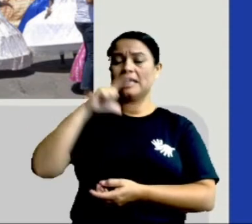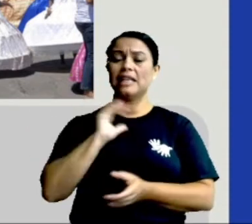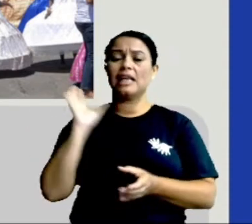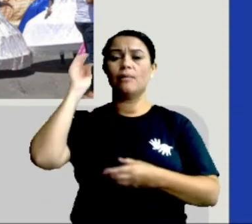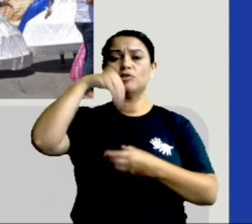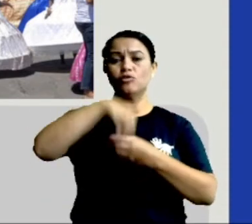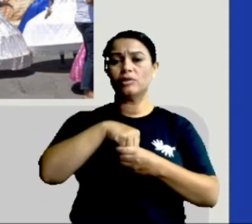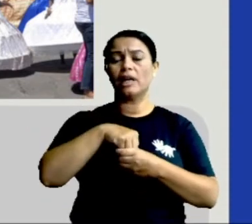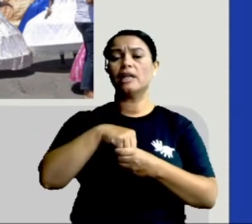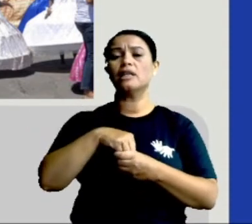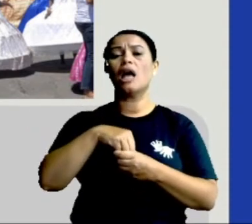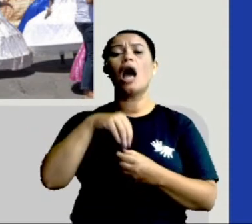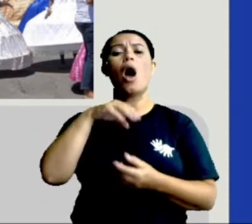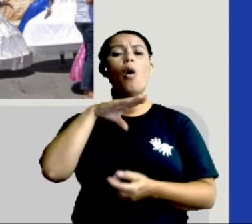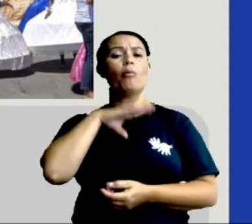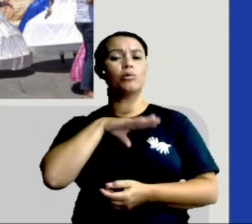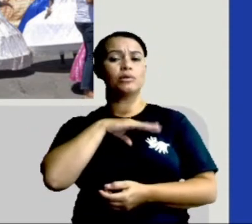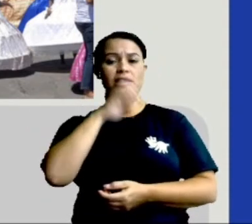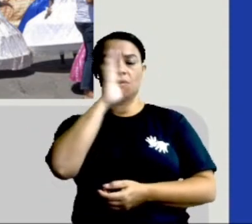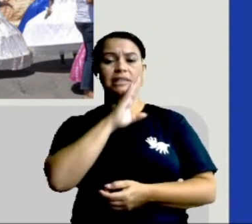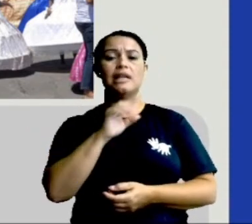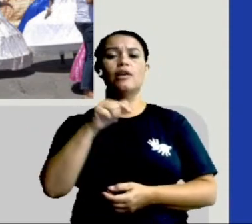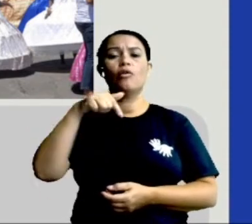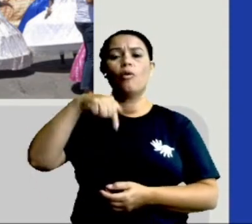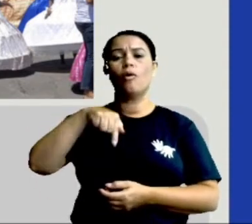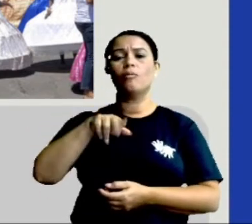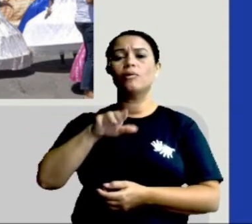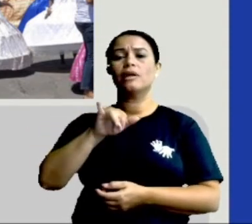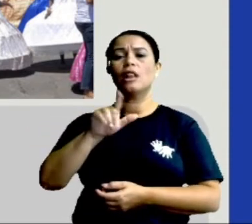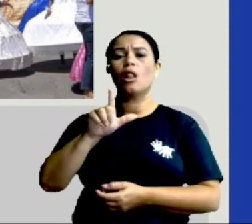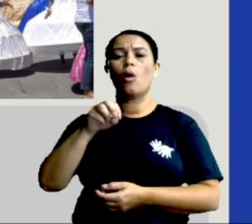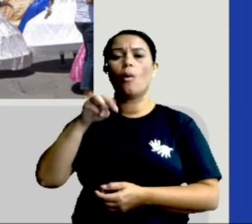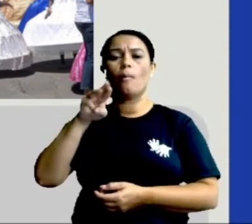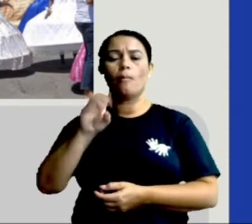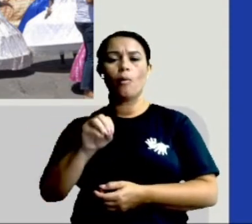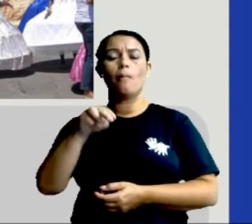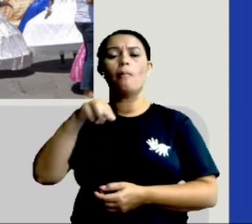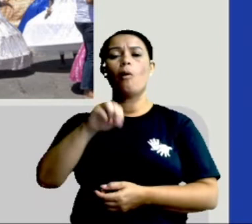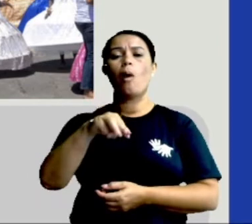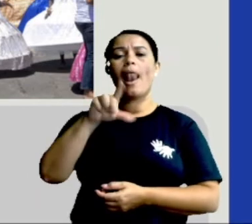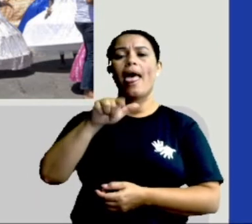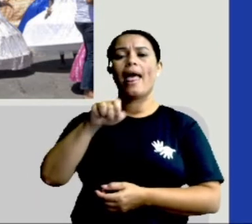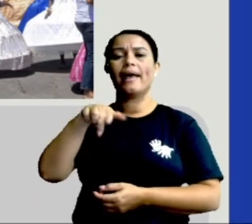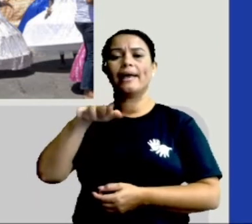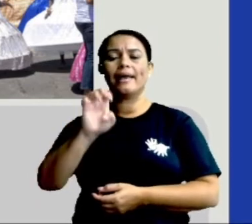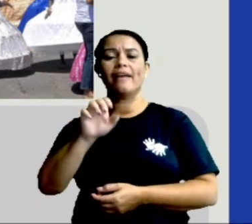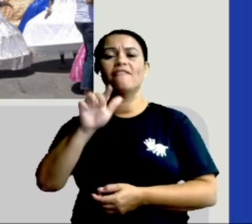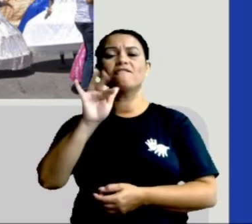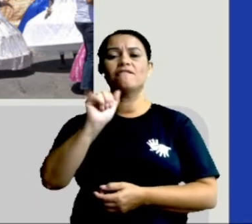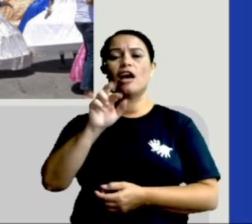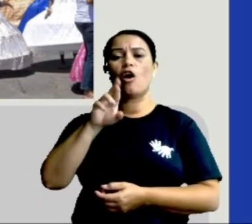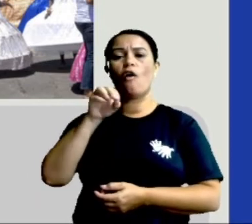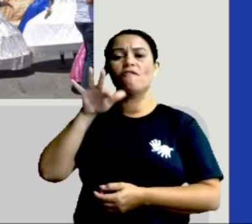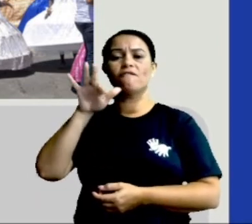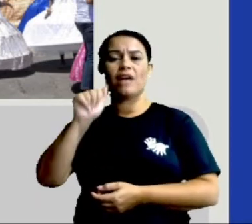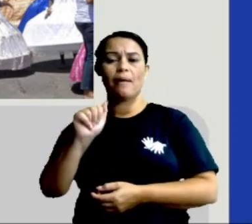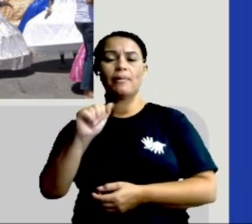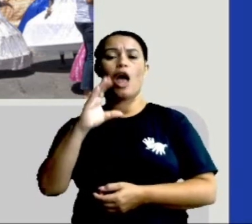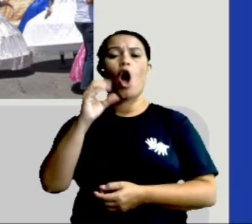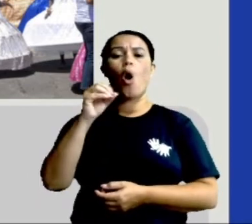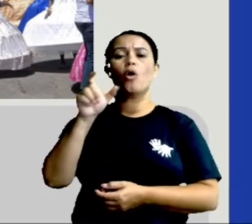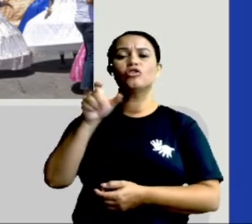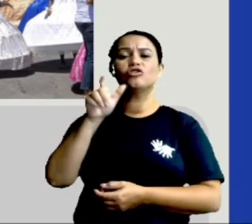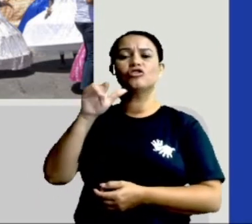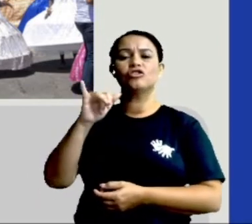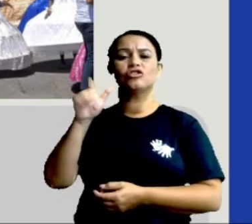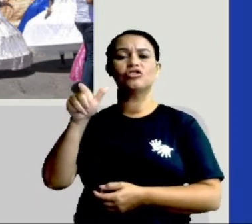brasileiro, como quilombo, maribondo, moleque, farofa,